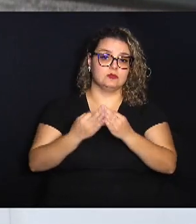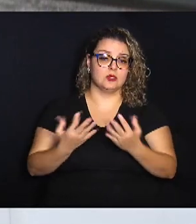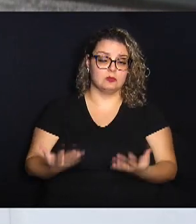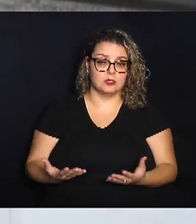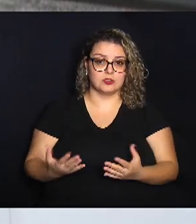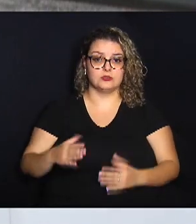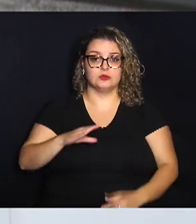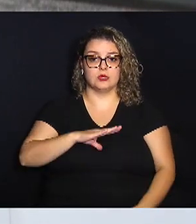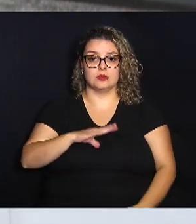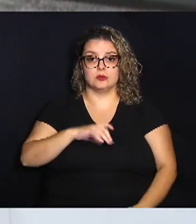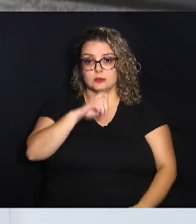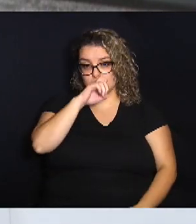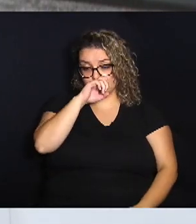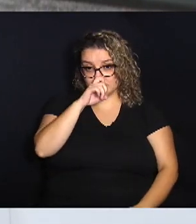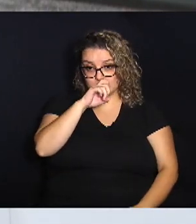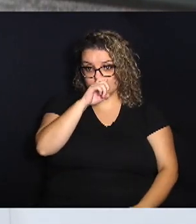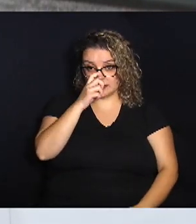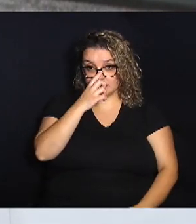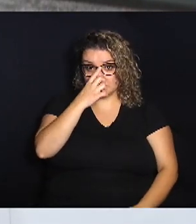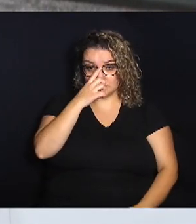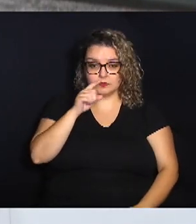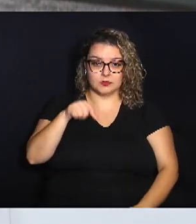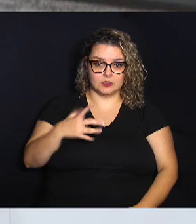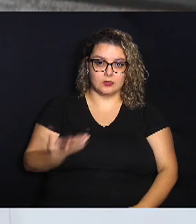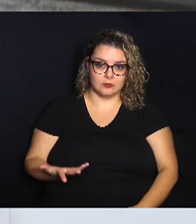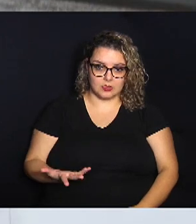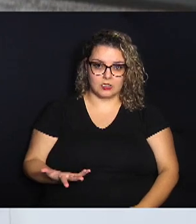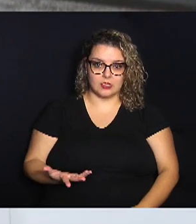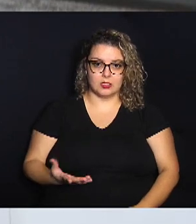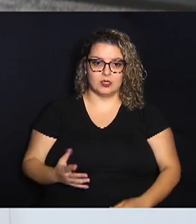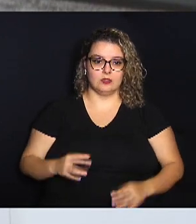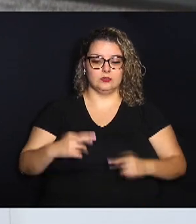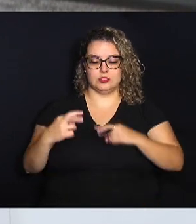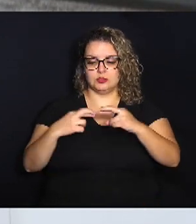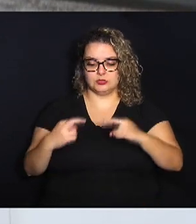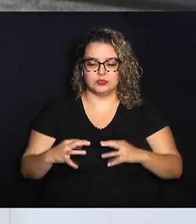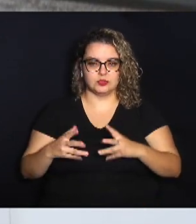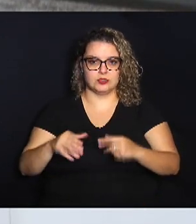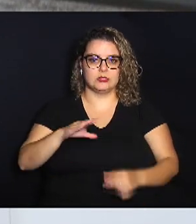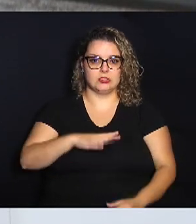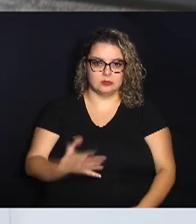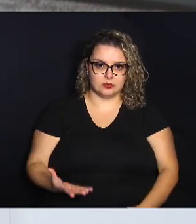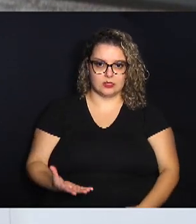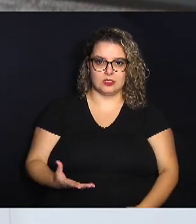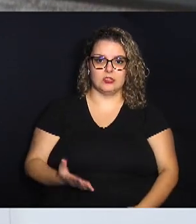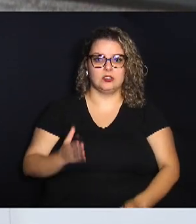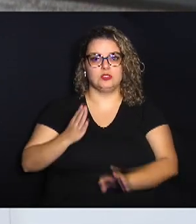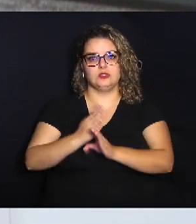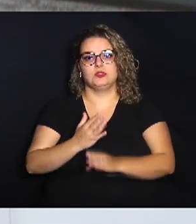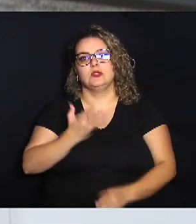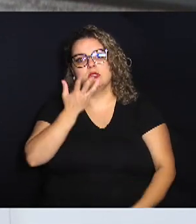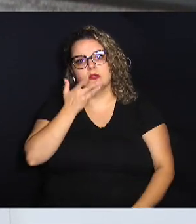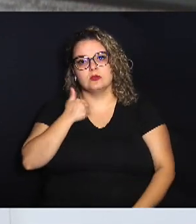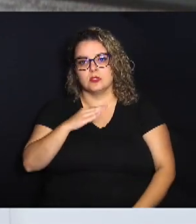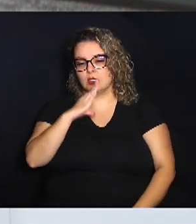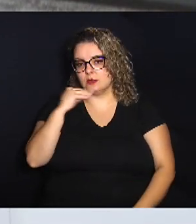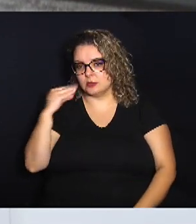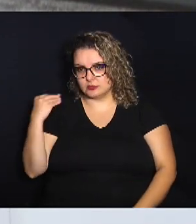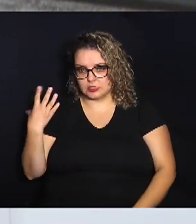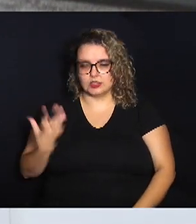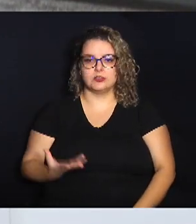diagnóstico ele visa fazer um levantamento de toda a cidade, da situação que se encontram as crianças, os adolescentes e as